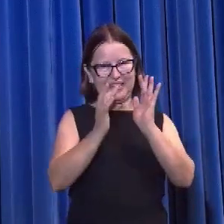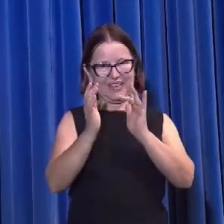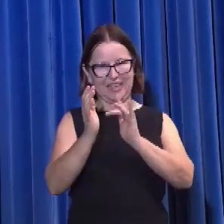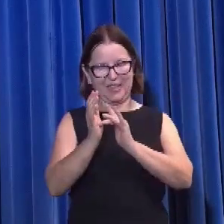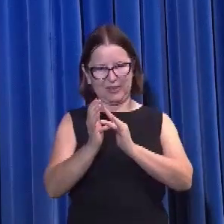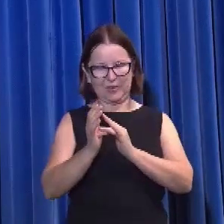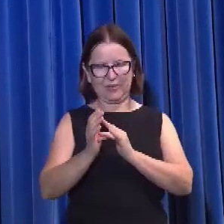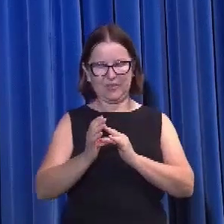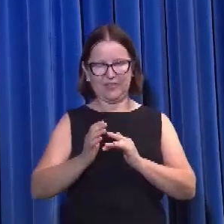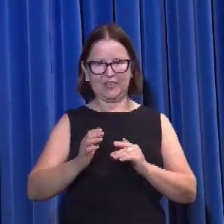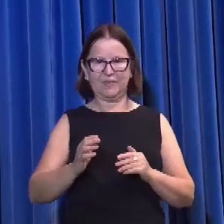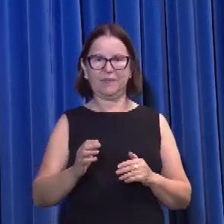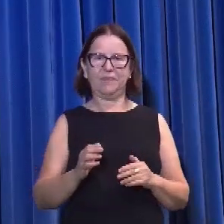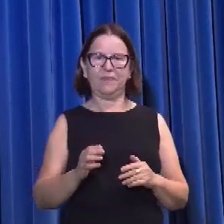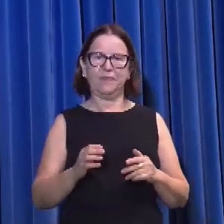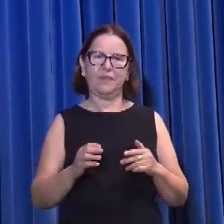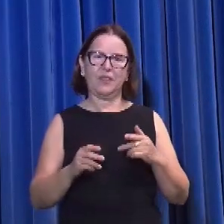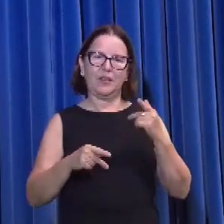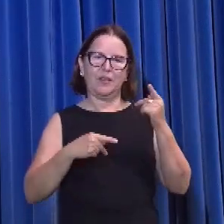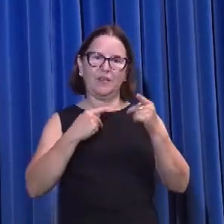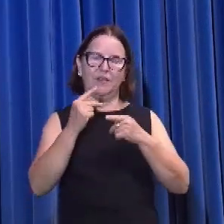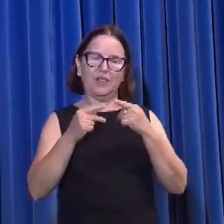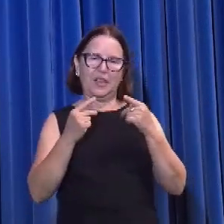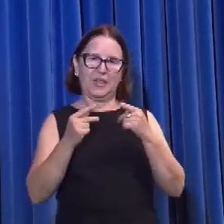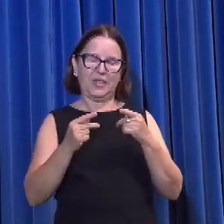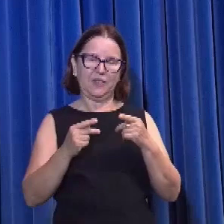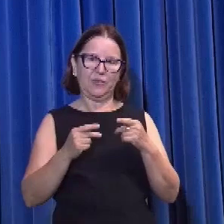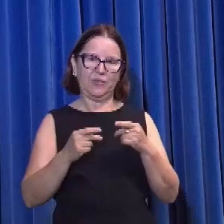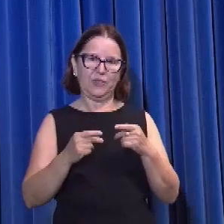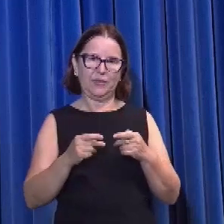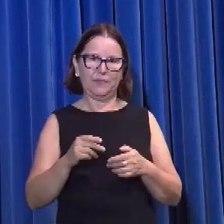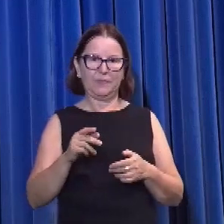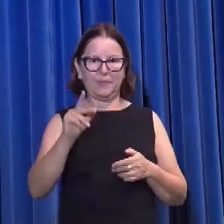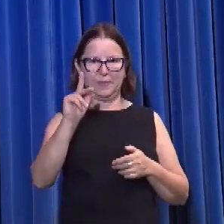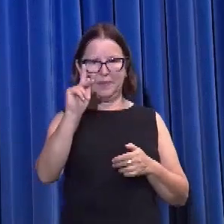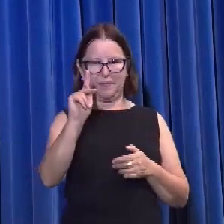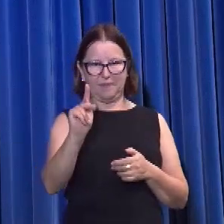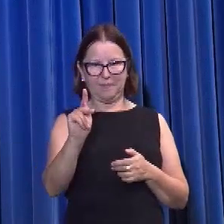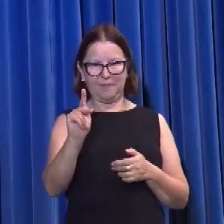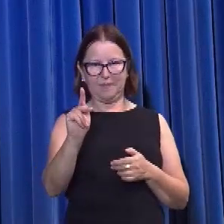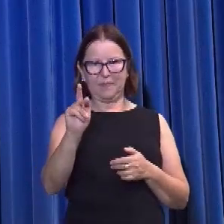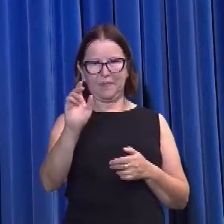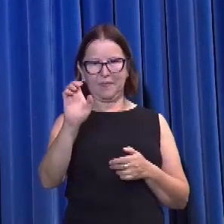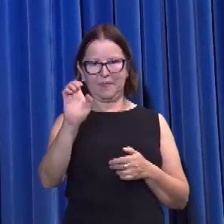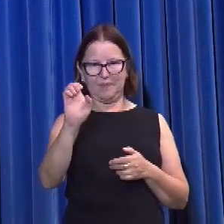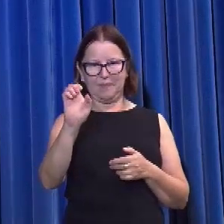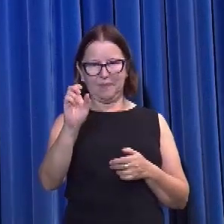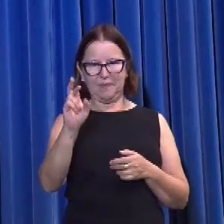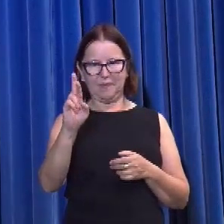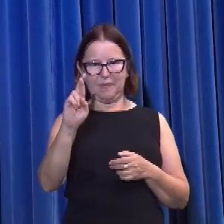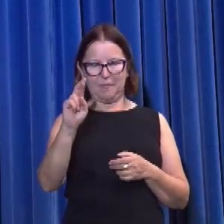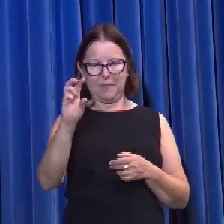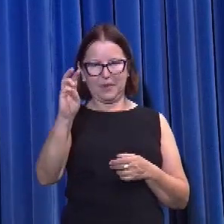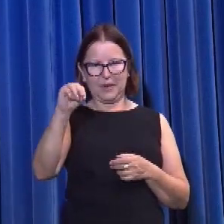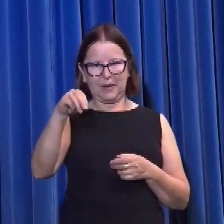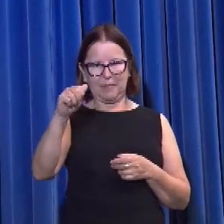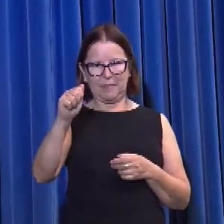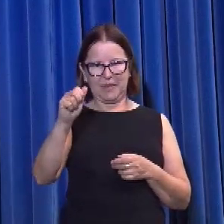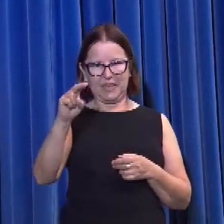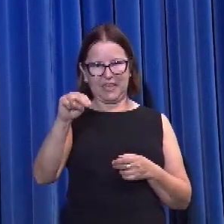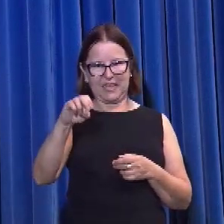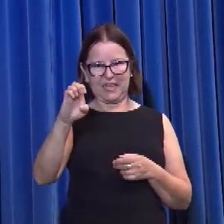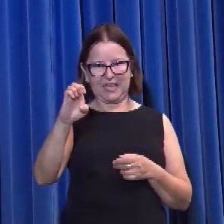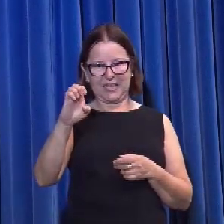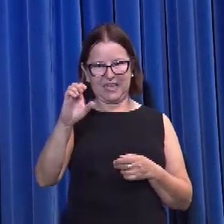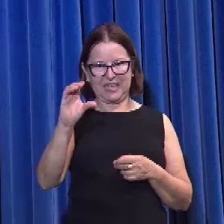nossa habitação, que essa palavra permanecer, no grego é a palavra meno,